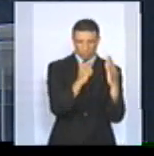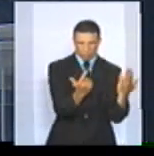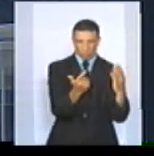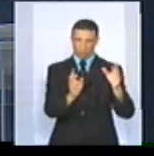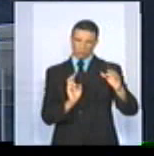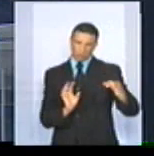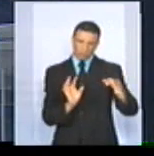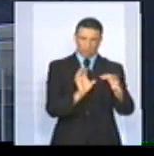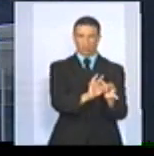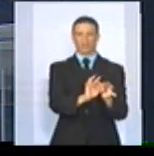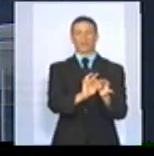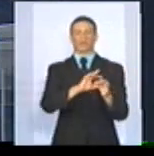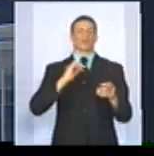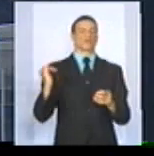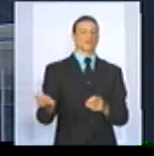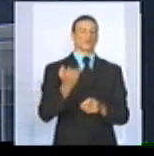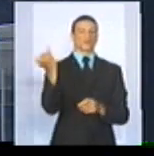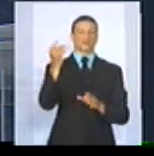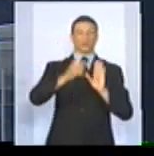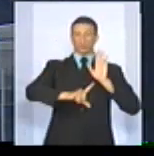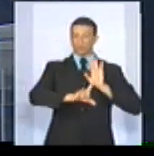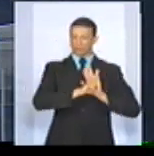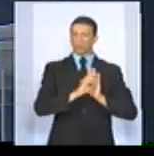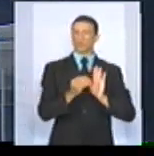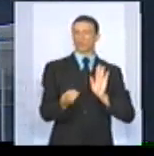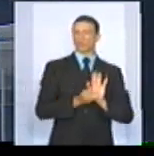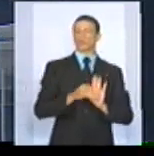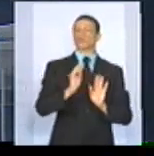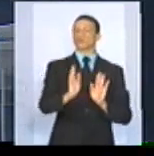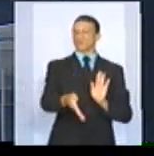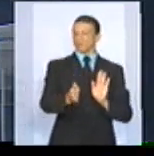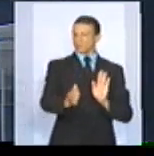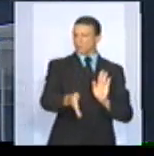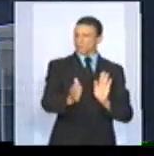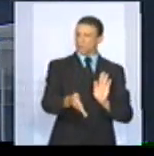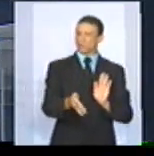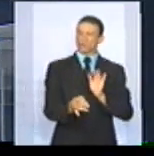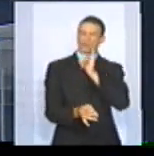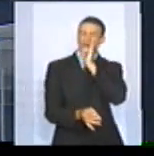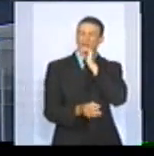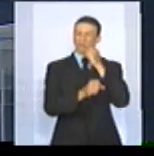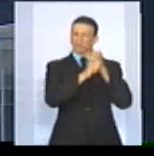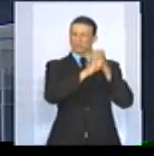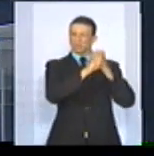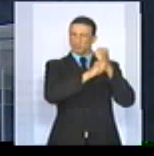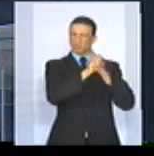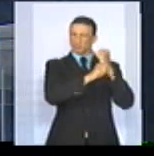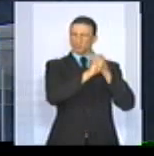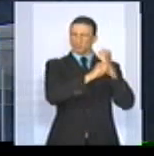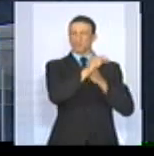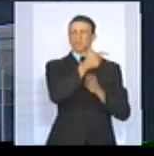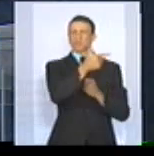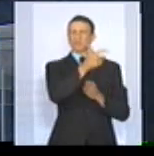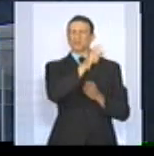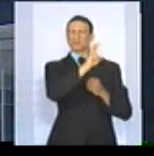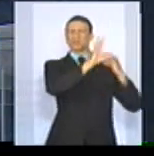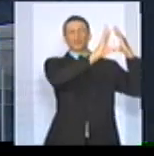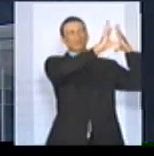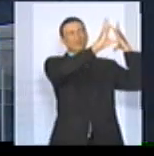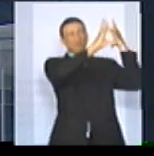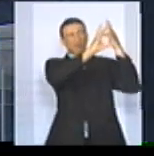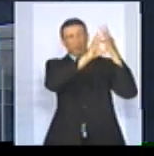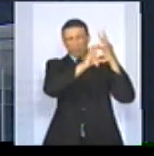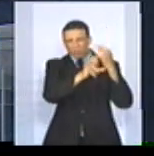conforme percentuais estabelecidos em lei. Há 25 anos aguardávamos essa regulamentação e durante